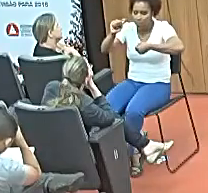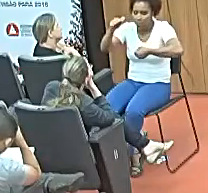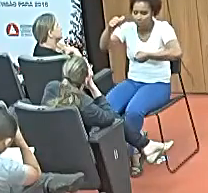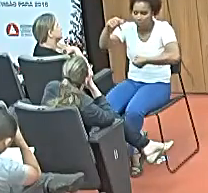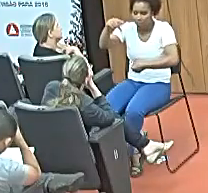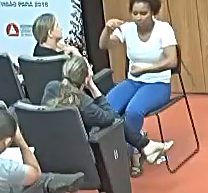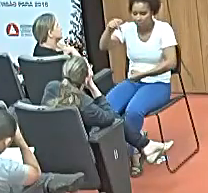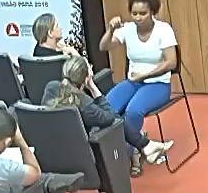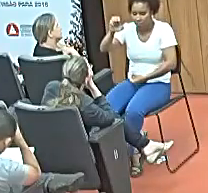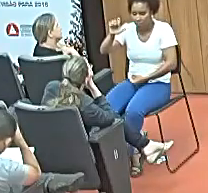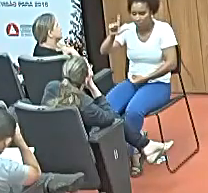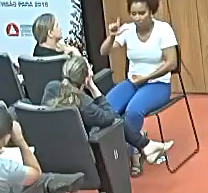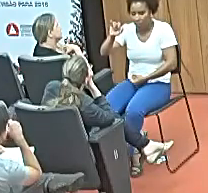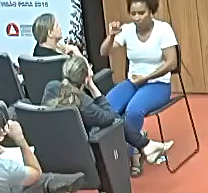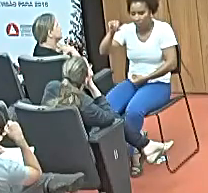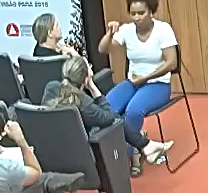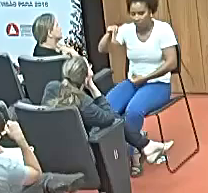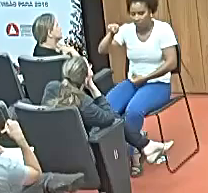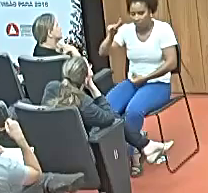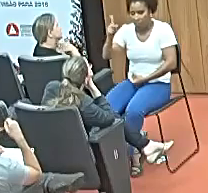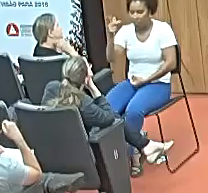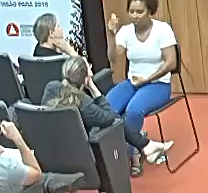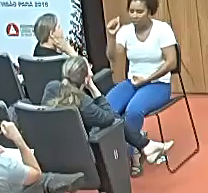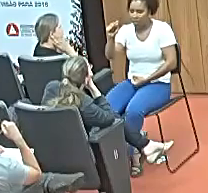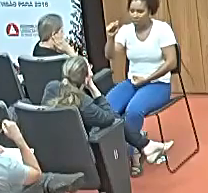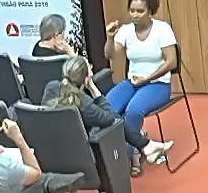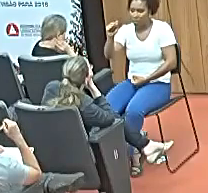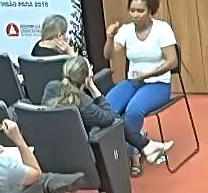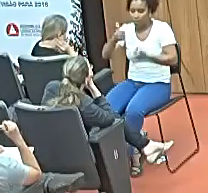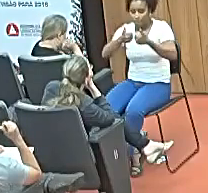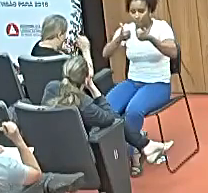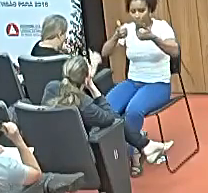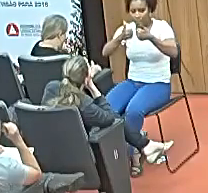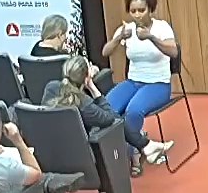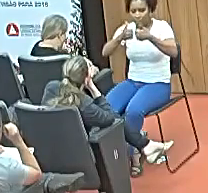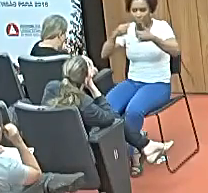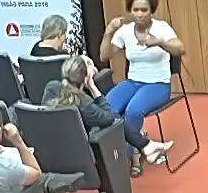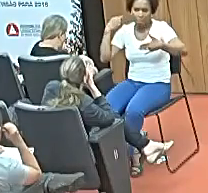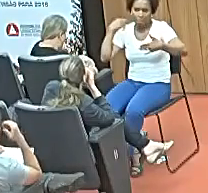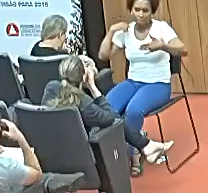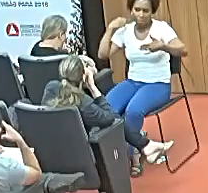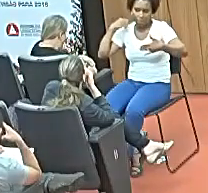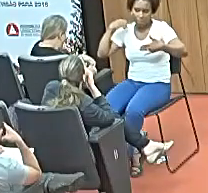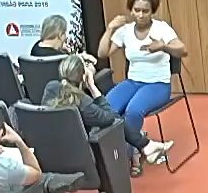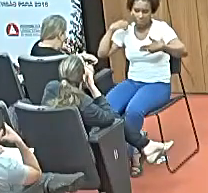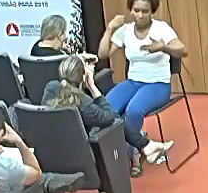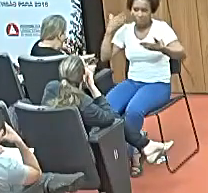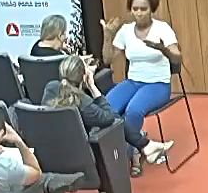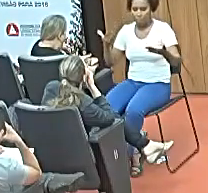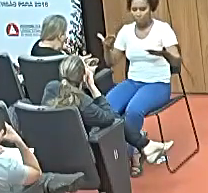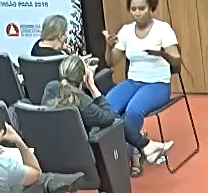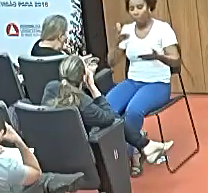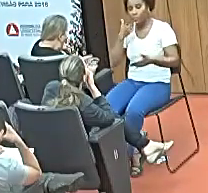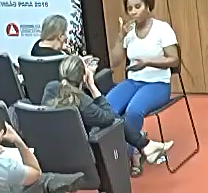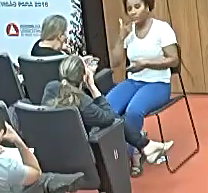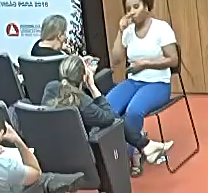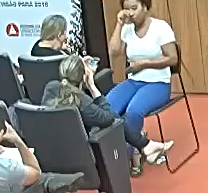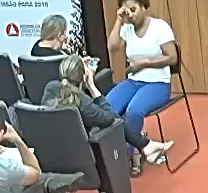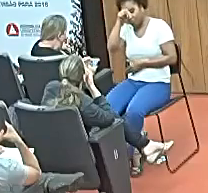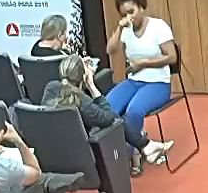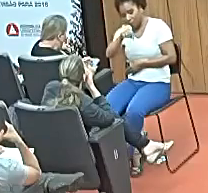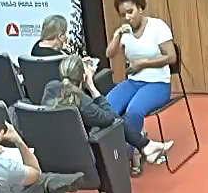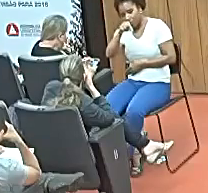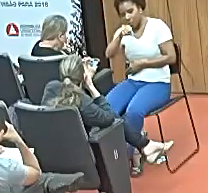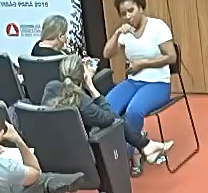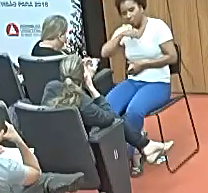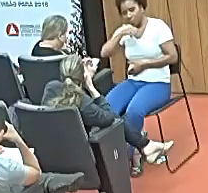item sugerido foi o monitoramento integrado das águas subterrâneas por meio de implantação de duas